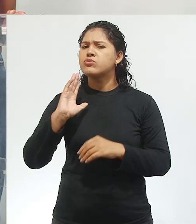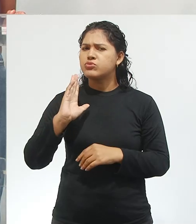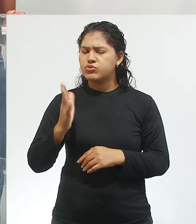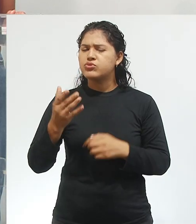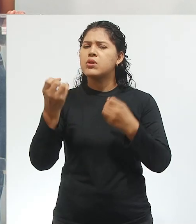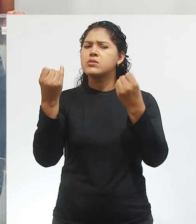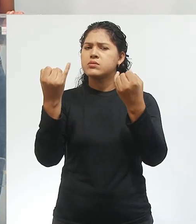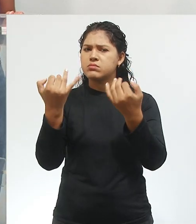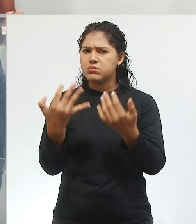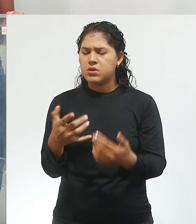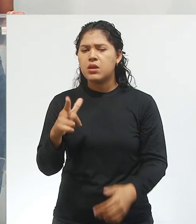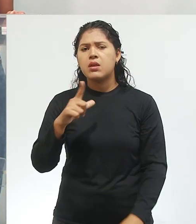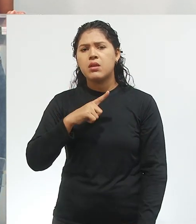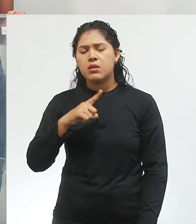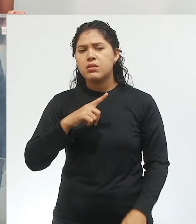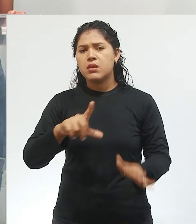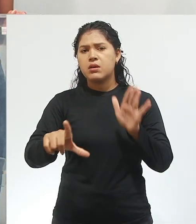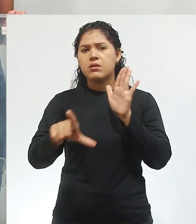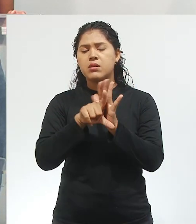10.639/03, que foi alterada pela